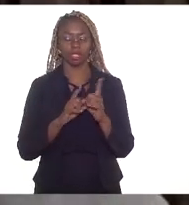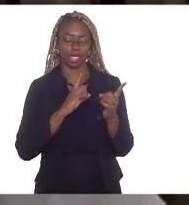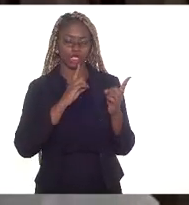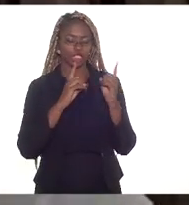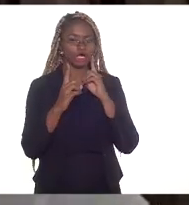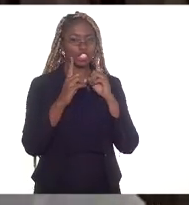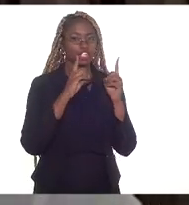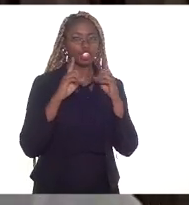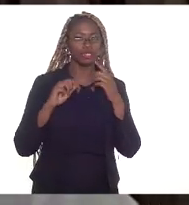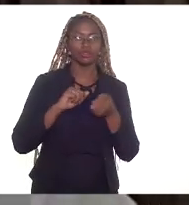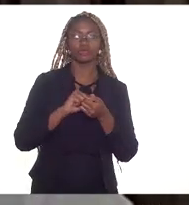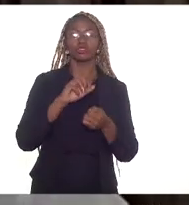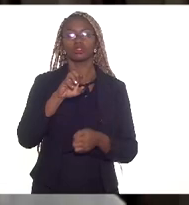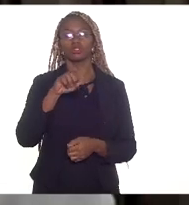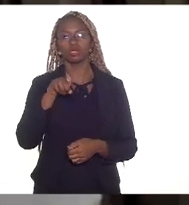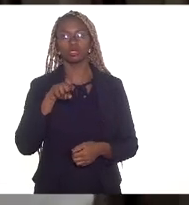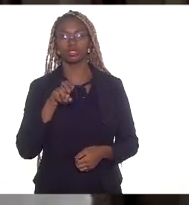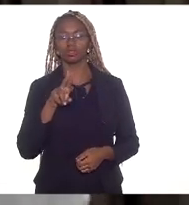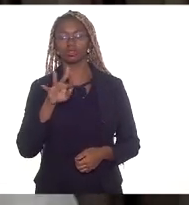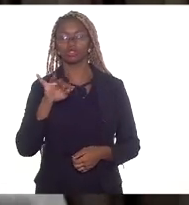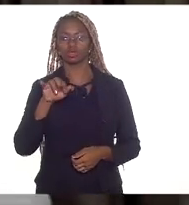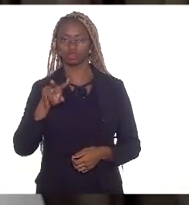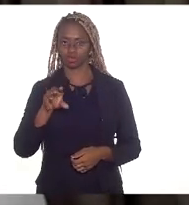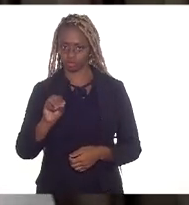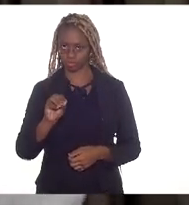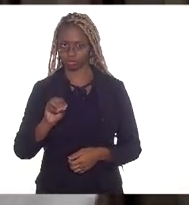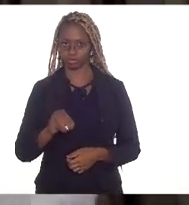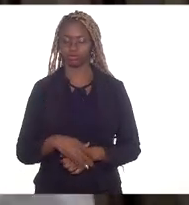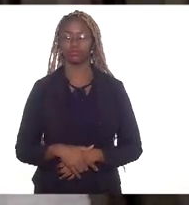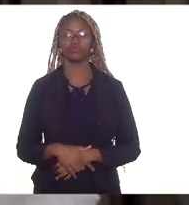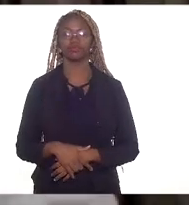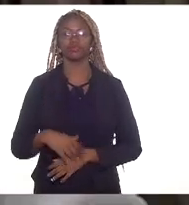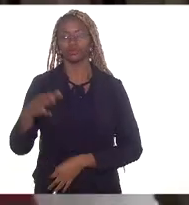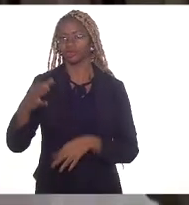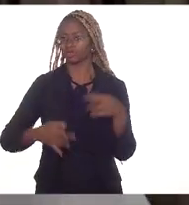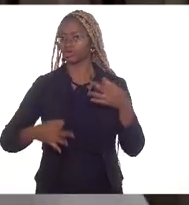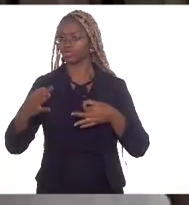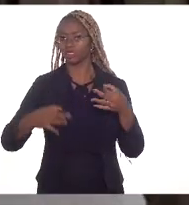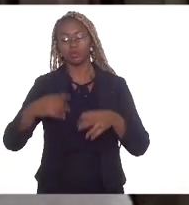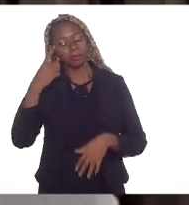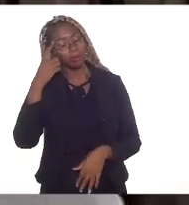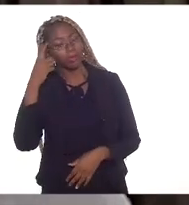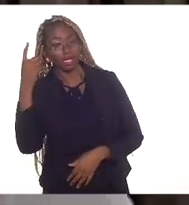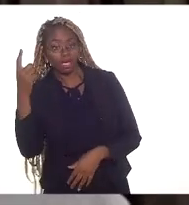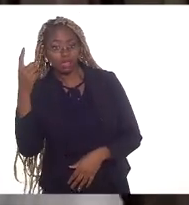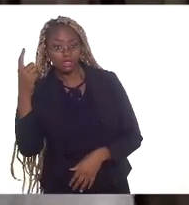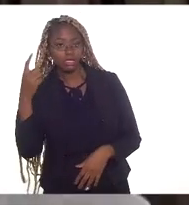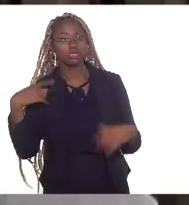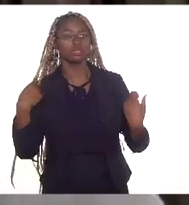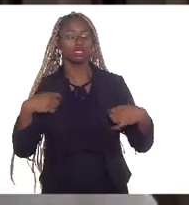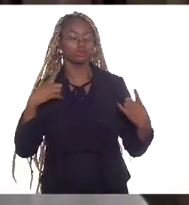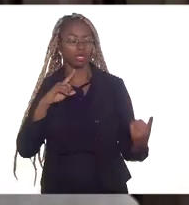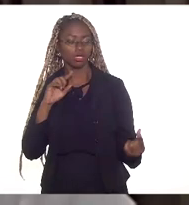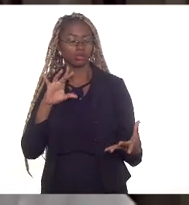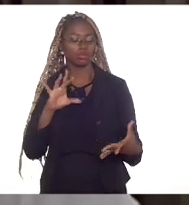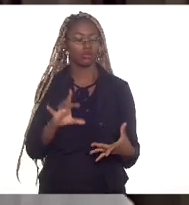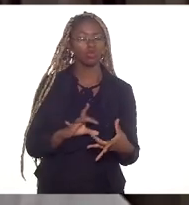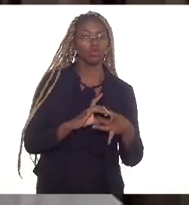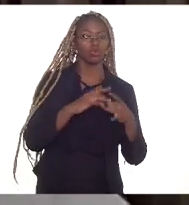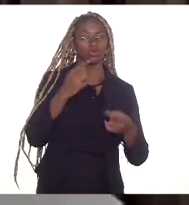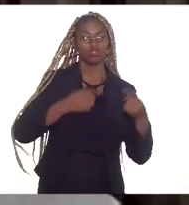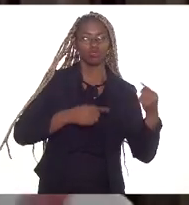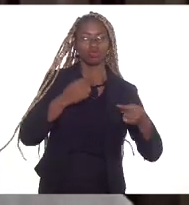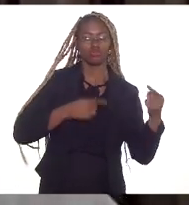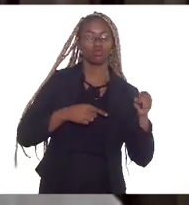com o executivo. O que o judiciário pense também seja dialogado com o parlamento, para